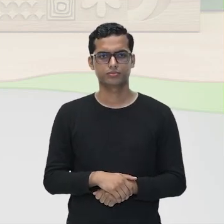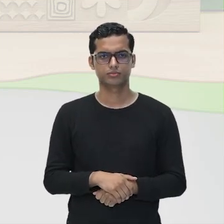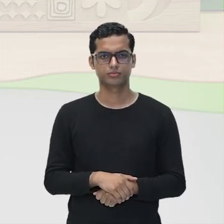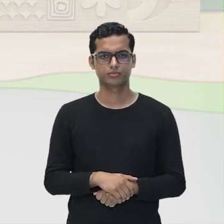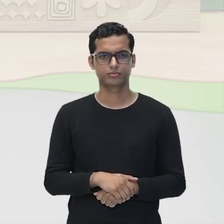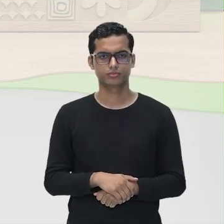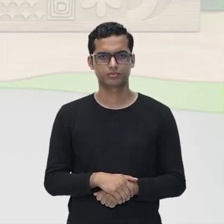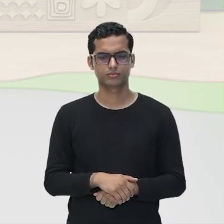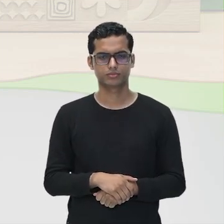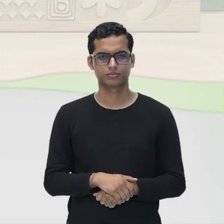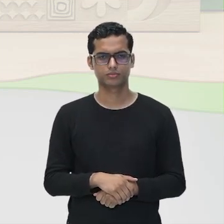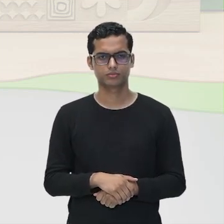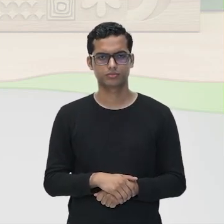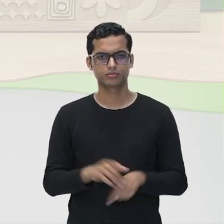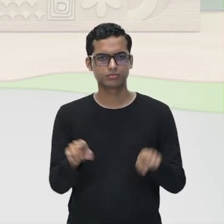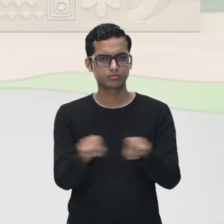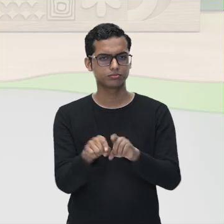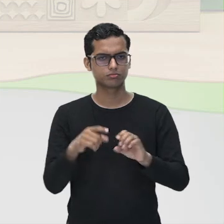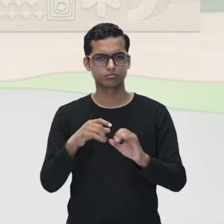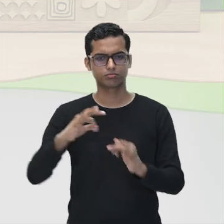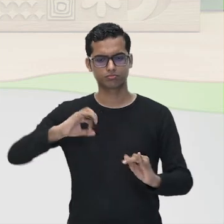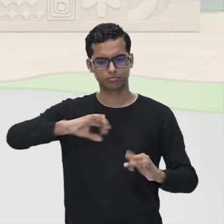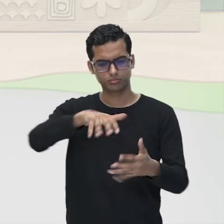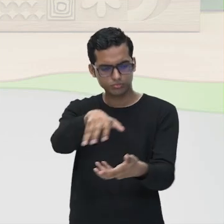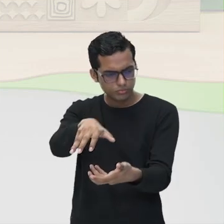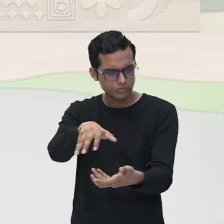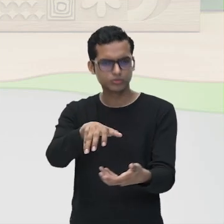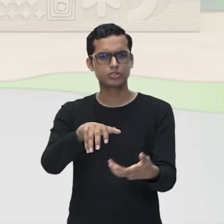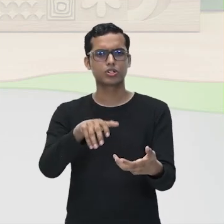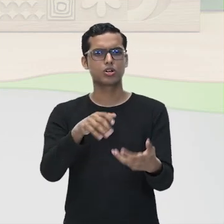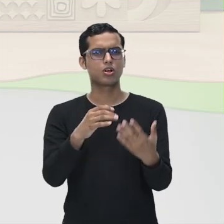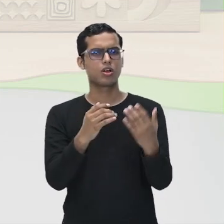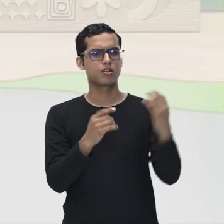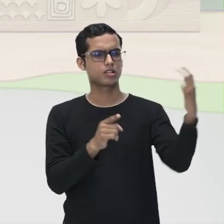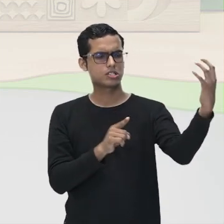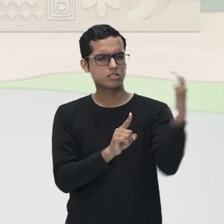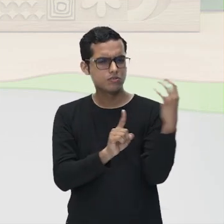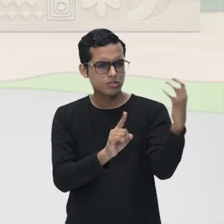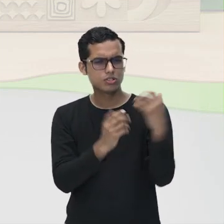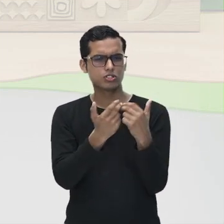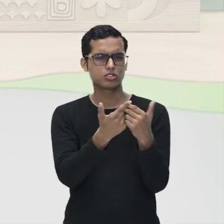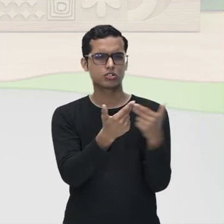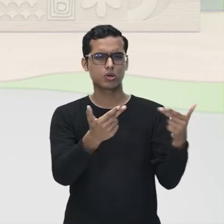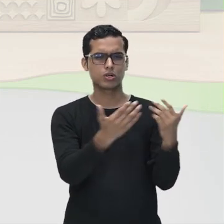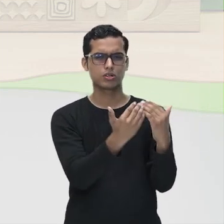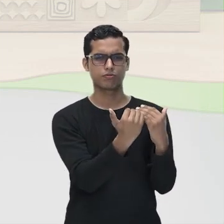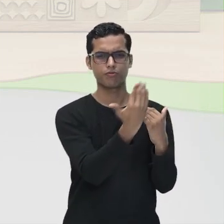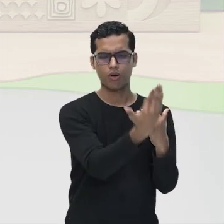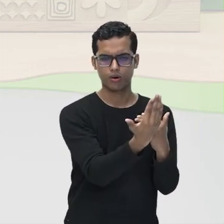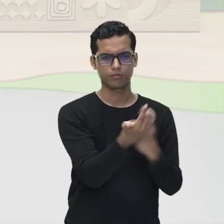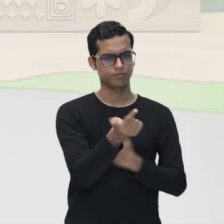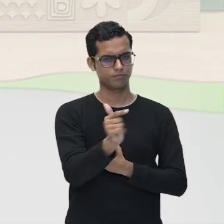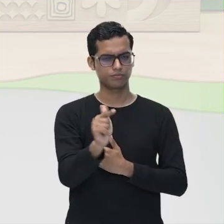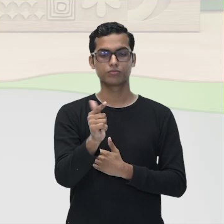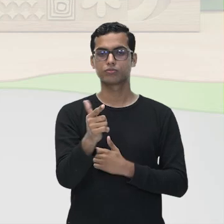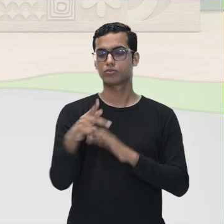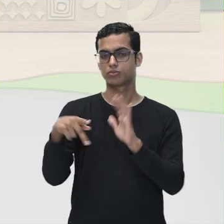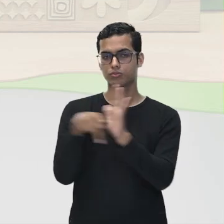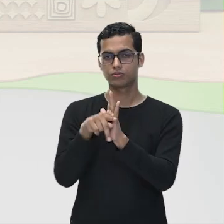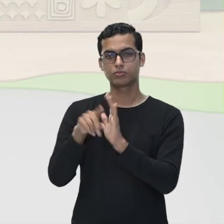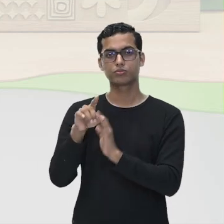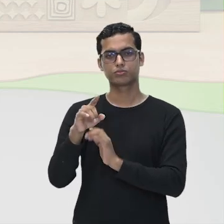de elementos externos, certo? Dando continuidade, os